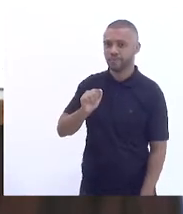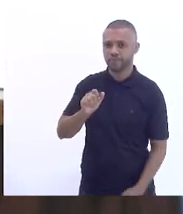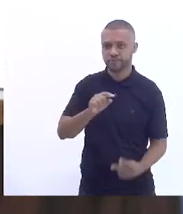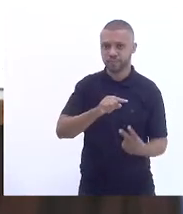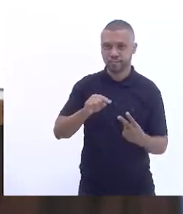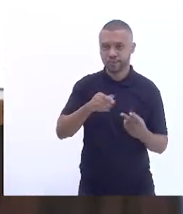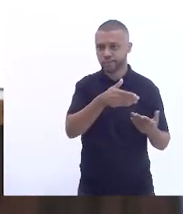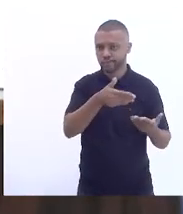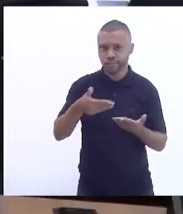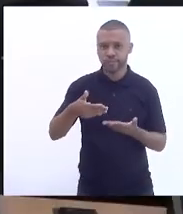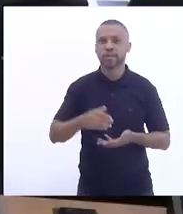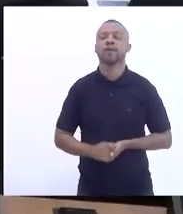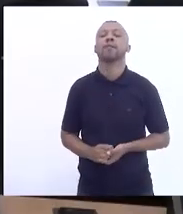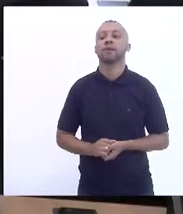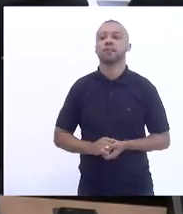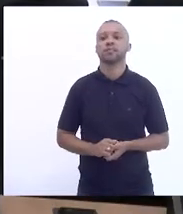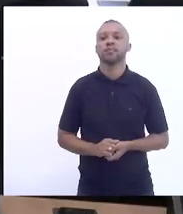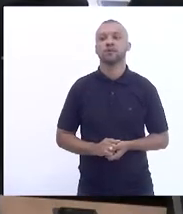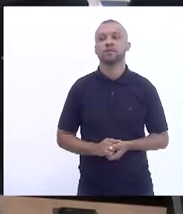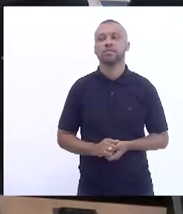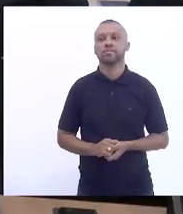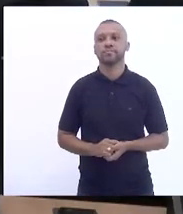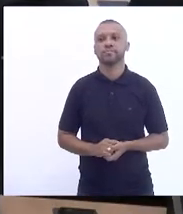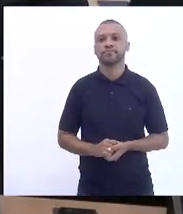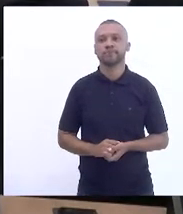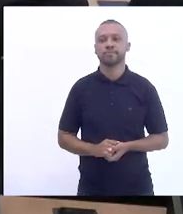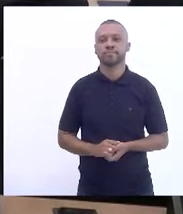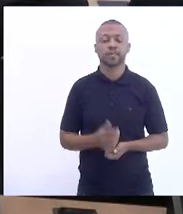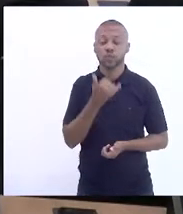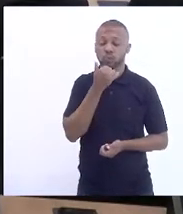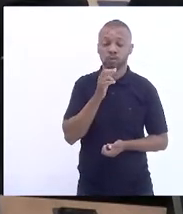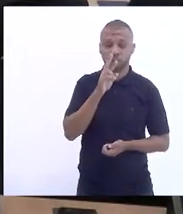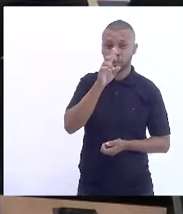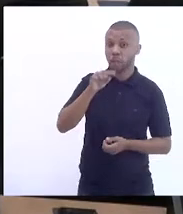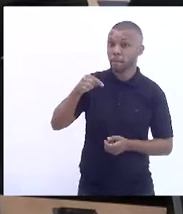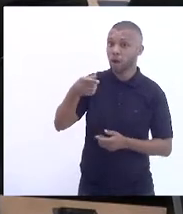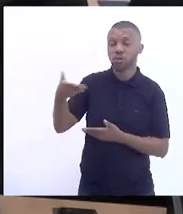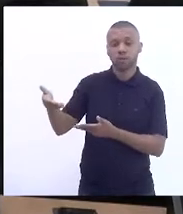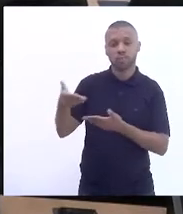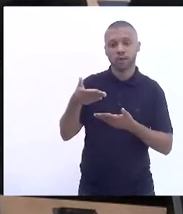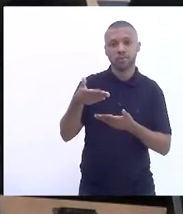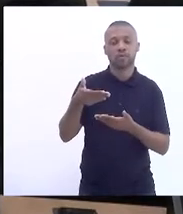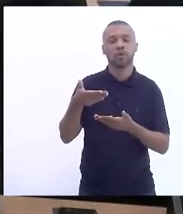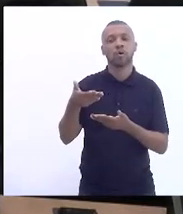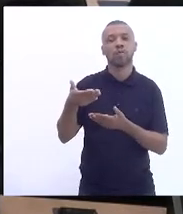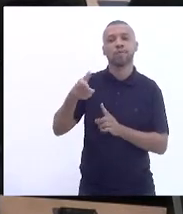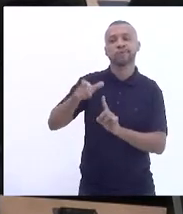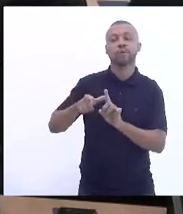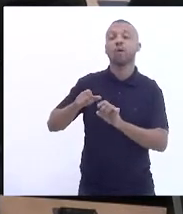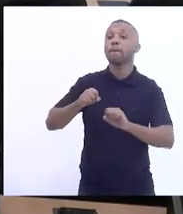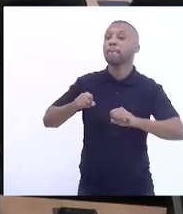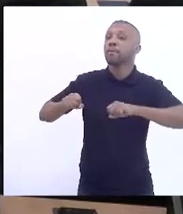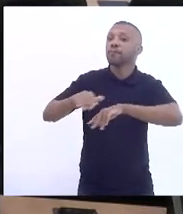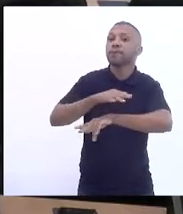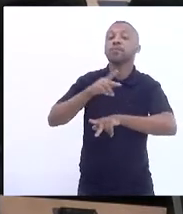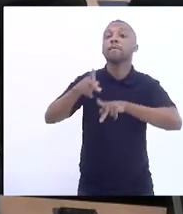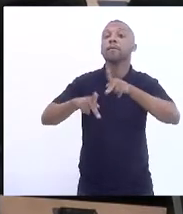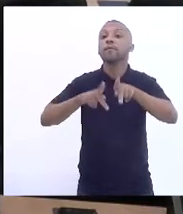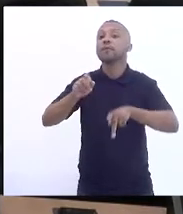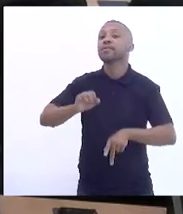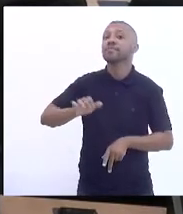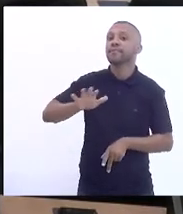Oi tá Chama então próximo convidado o movimento popular de favelas André